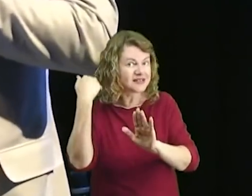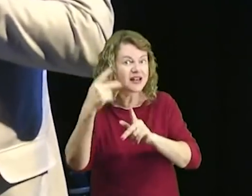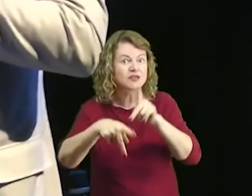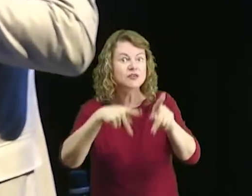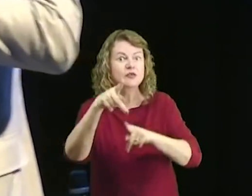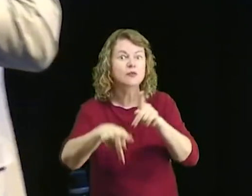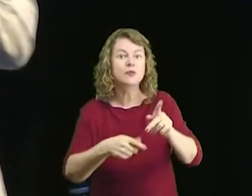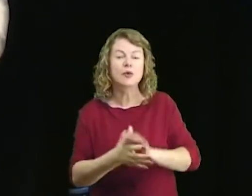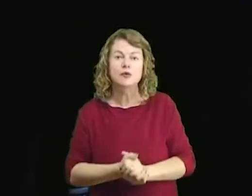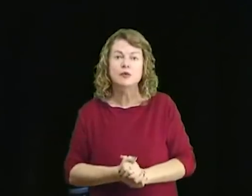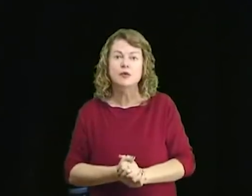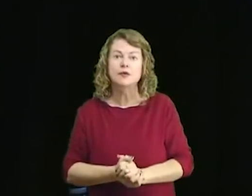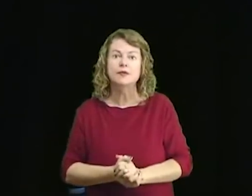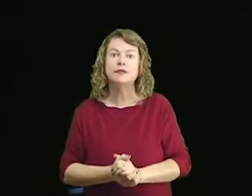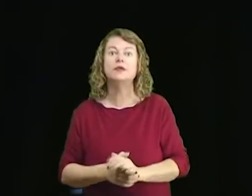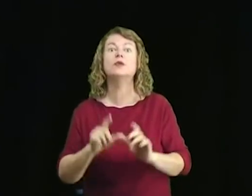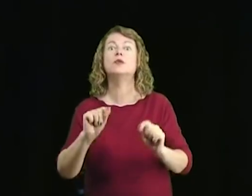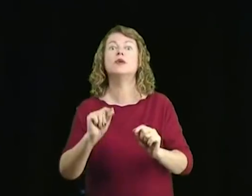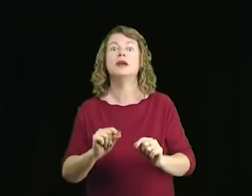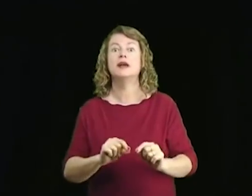eram vendidas como escravos.